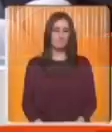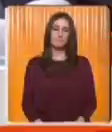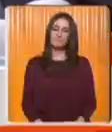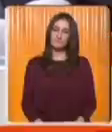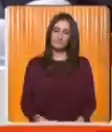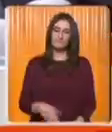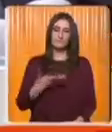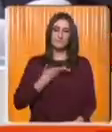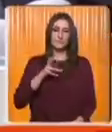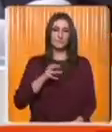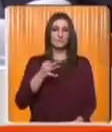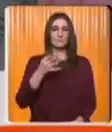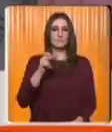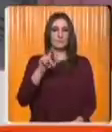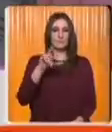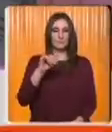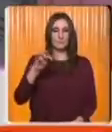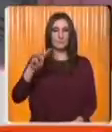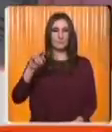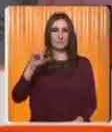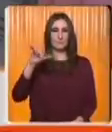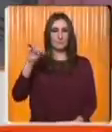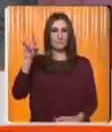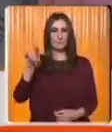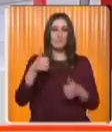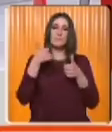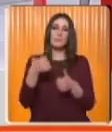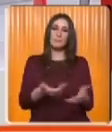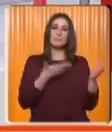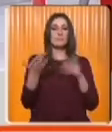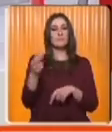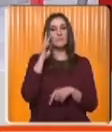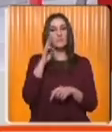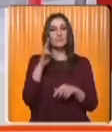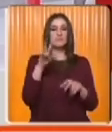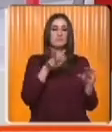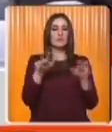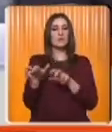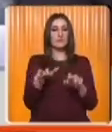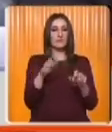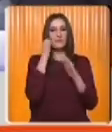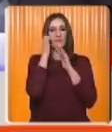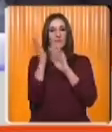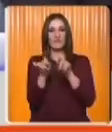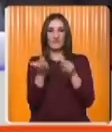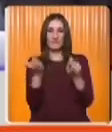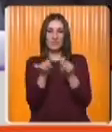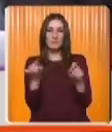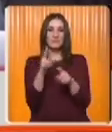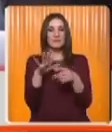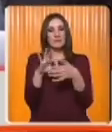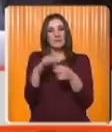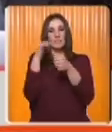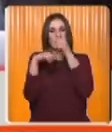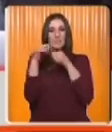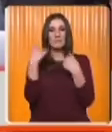Dr. Paulo Malo, muito bom dia, seja uma vez mais muito bem-vindo. Vamos já avançar para as próximas imagens, que têm a ver com a cirurgia. Pelos vistos, no caso da Carla,